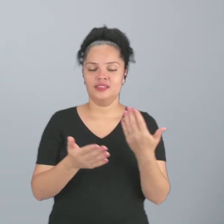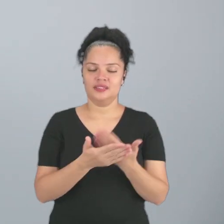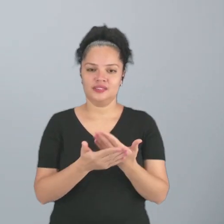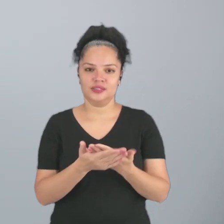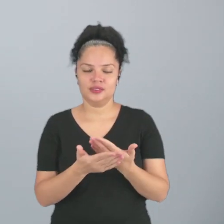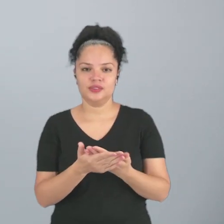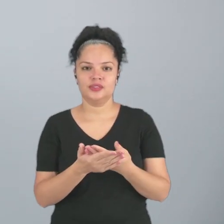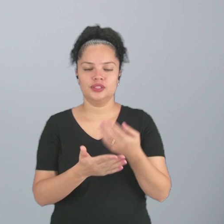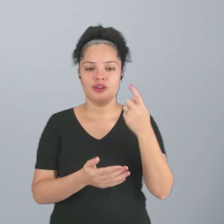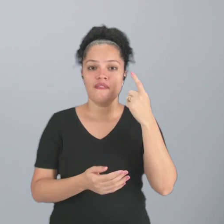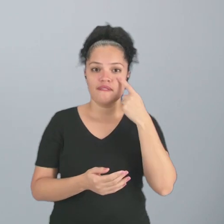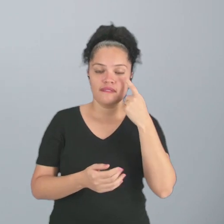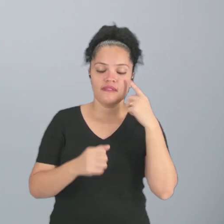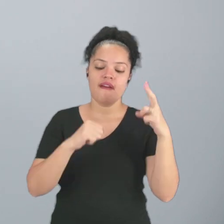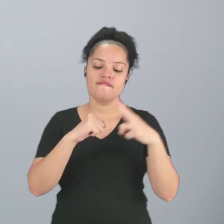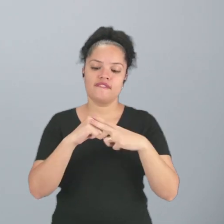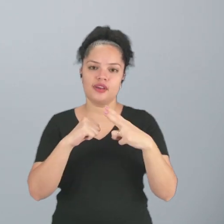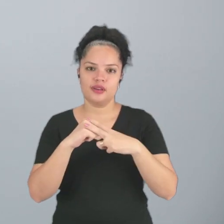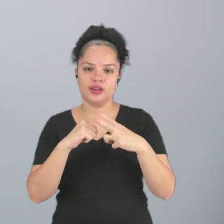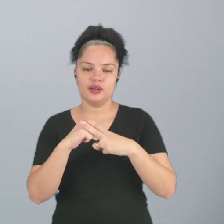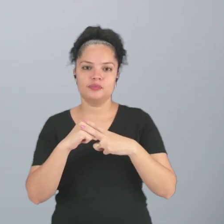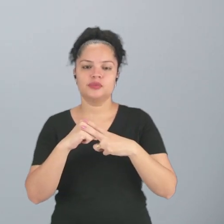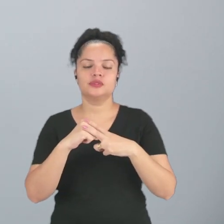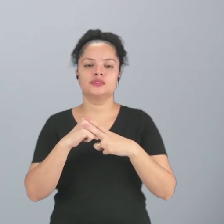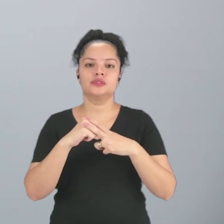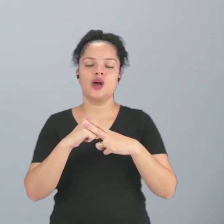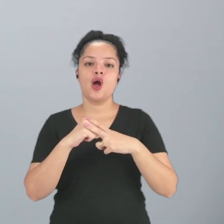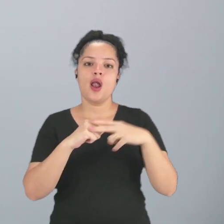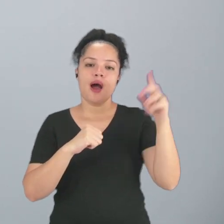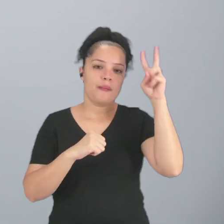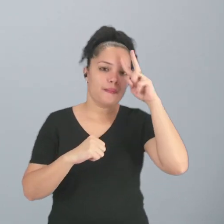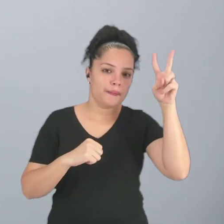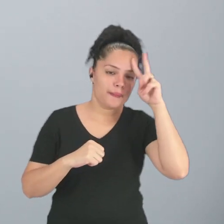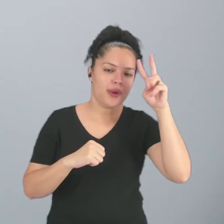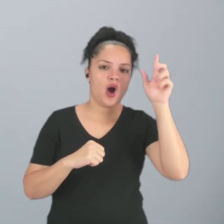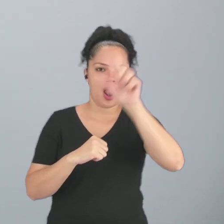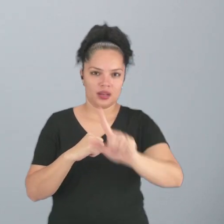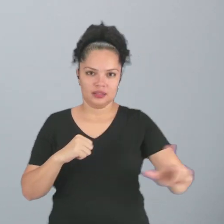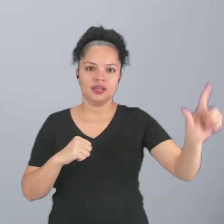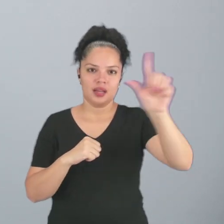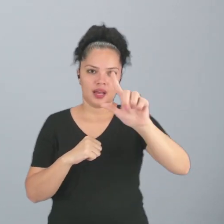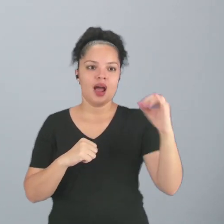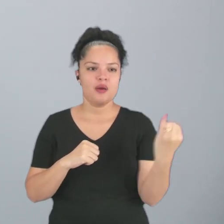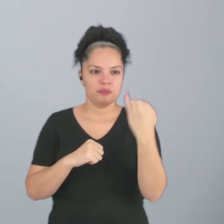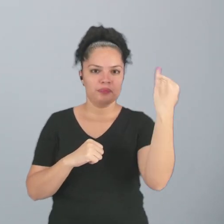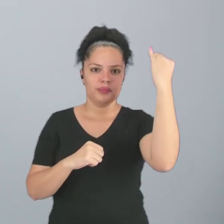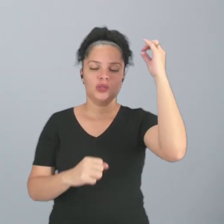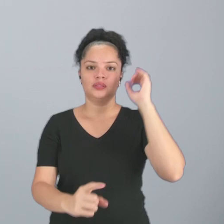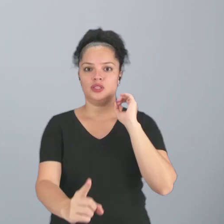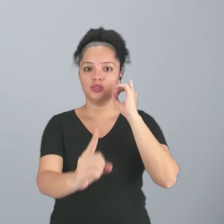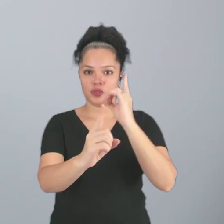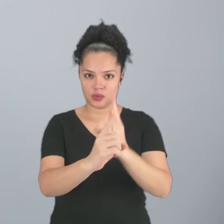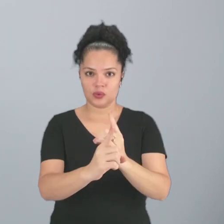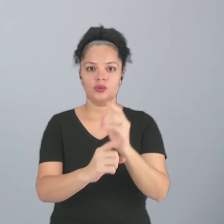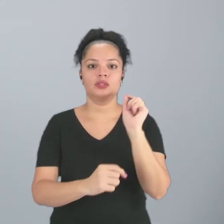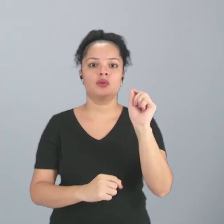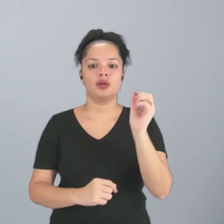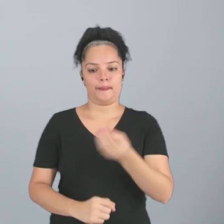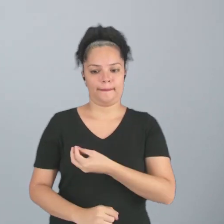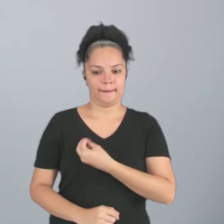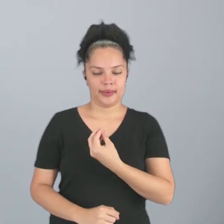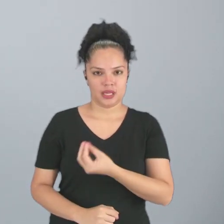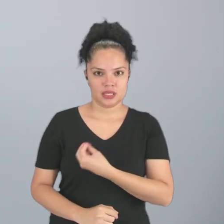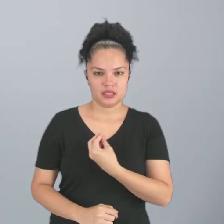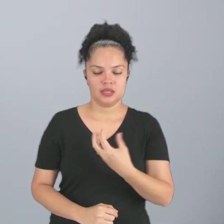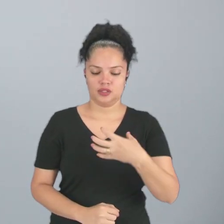vimos os verbos nas memórias literárias e é muito importante que a gente consiga identificar. Presente é uma ação